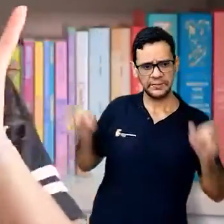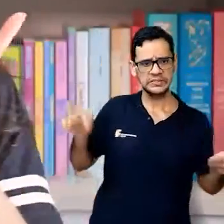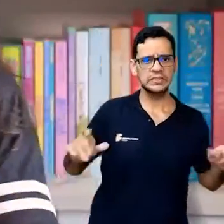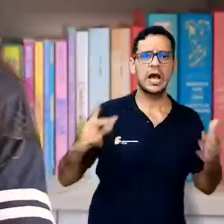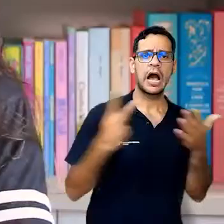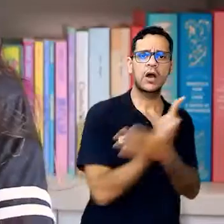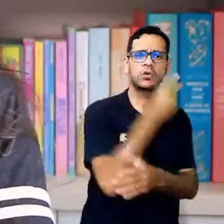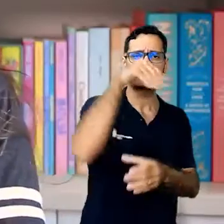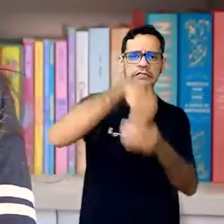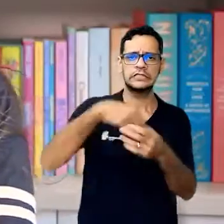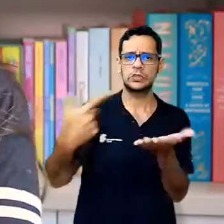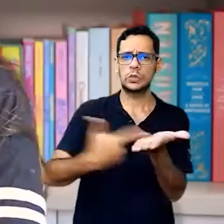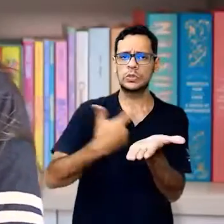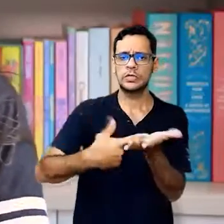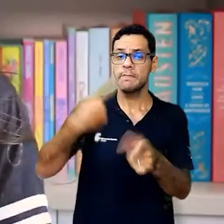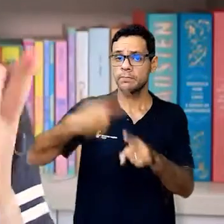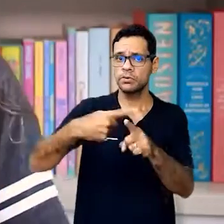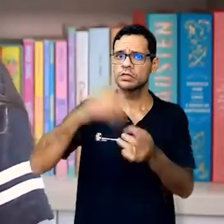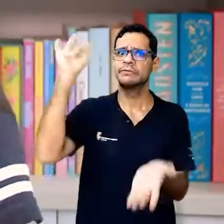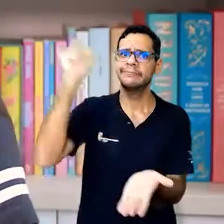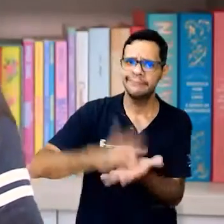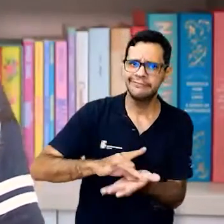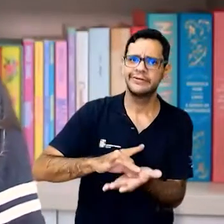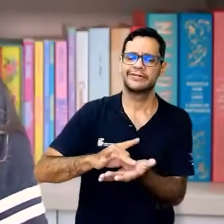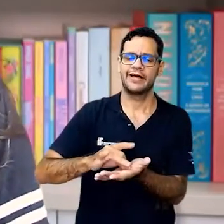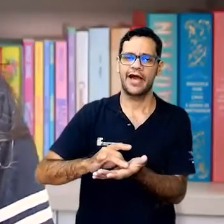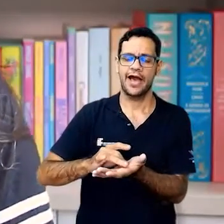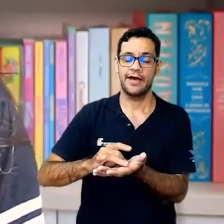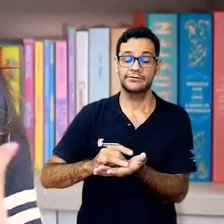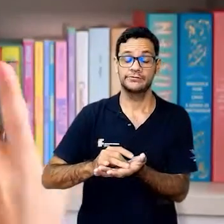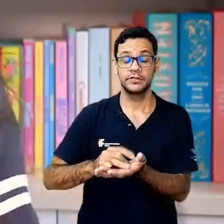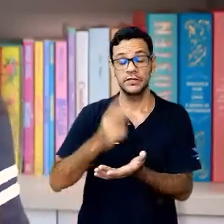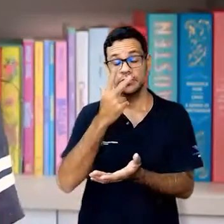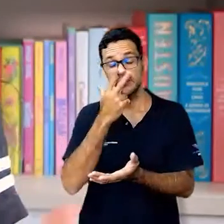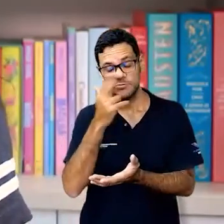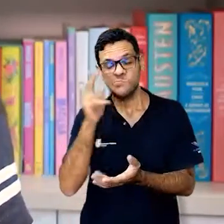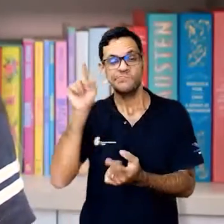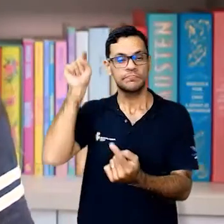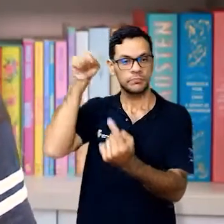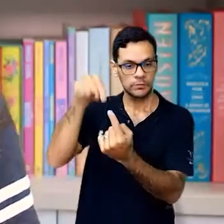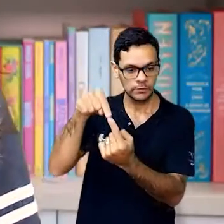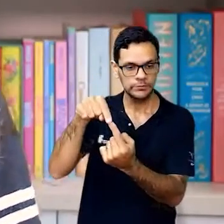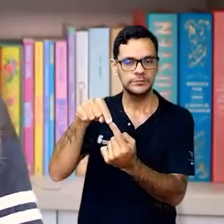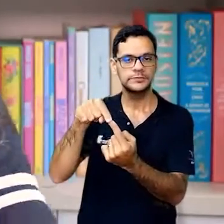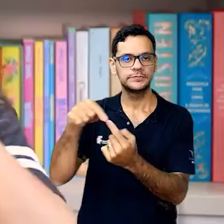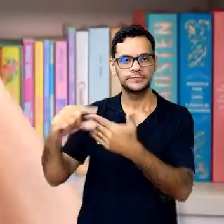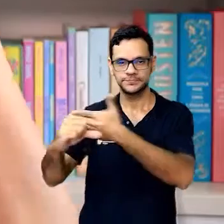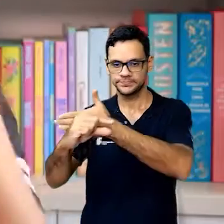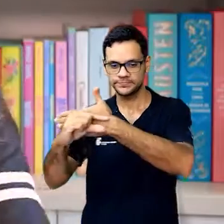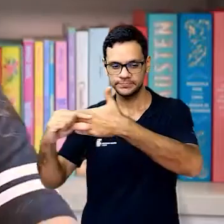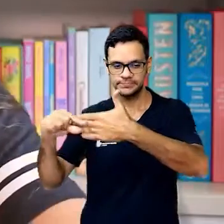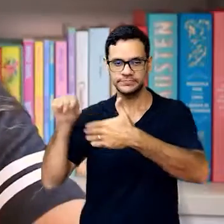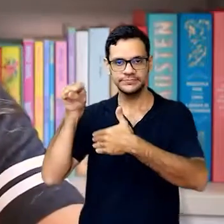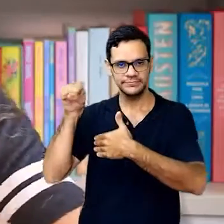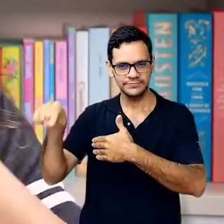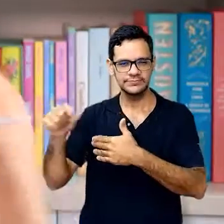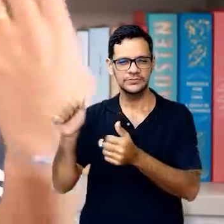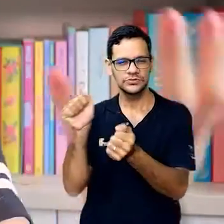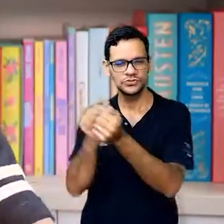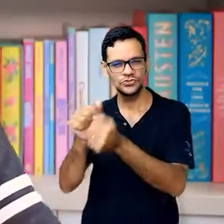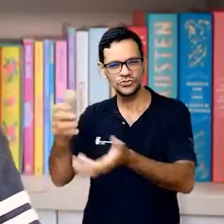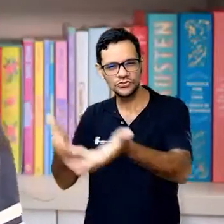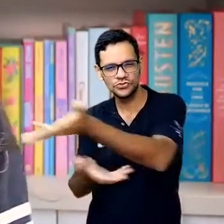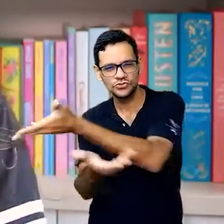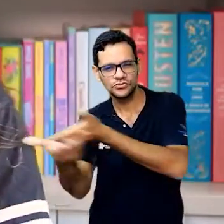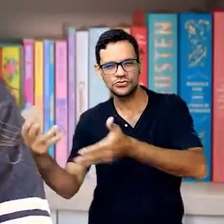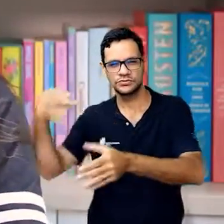sobre os casos que acontecem nos livros dele, de tão reais que são, né? E eu acho que isso tem justamente um motivo, né, pelo fato do autor viver em